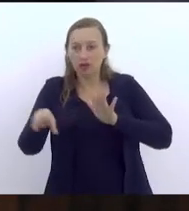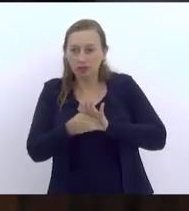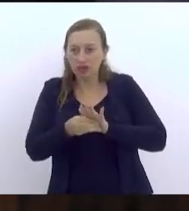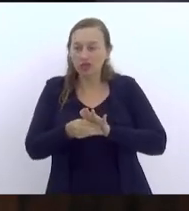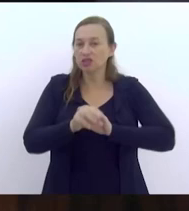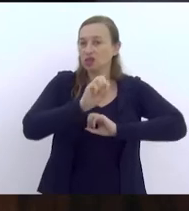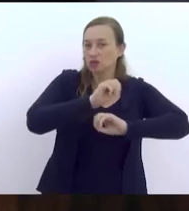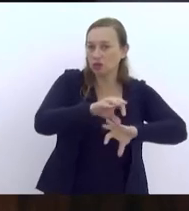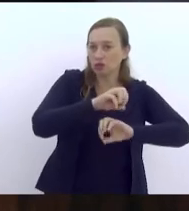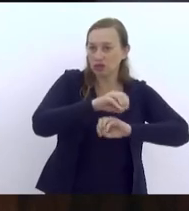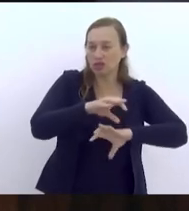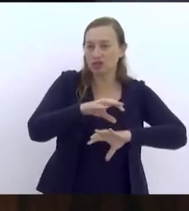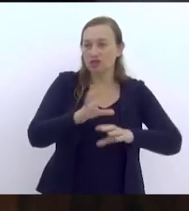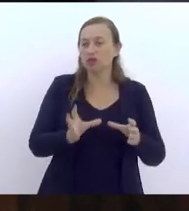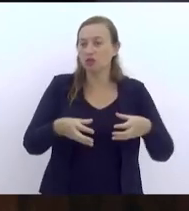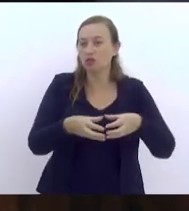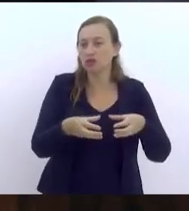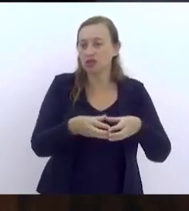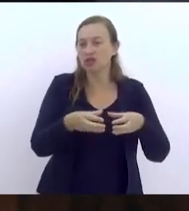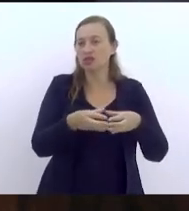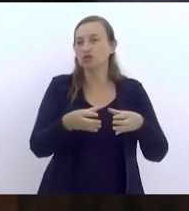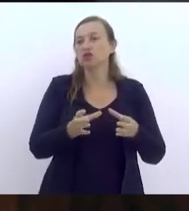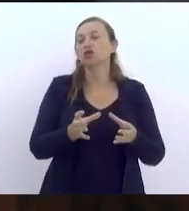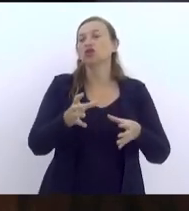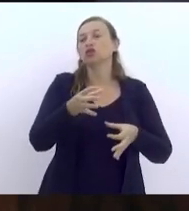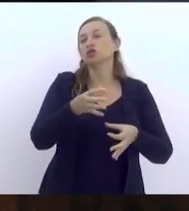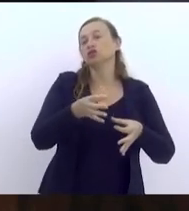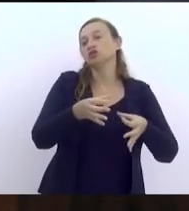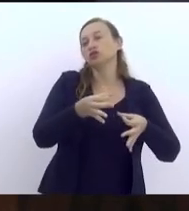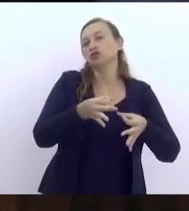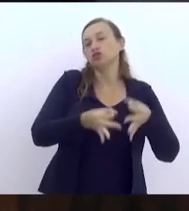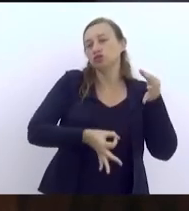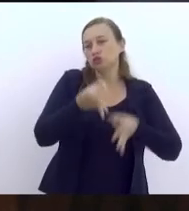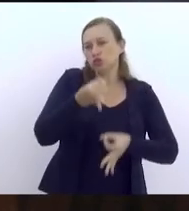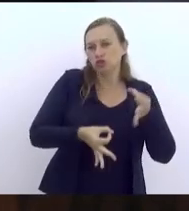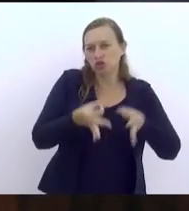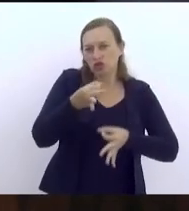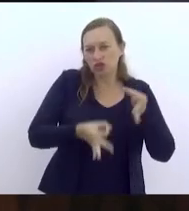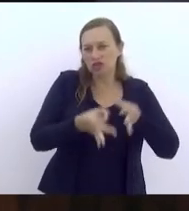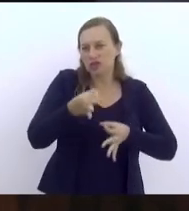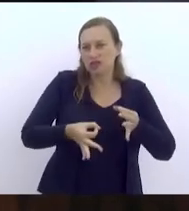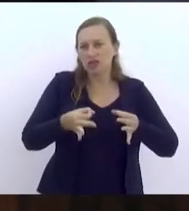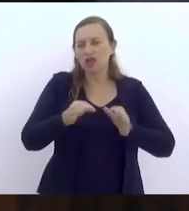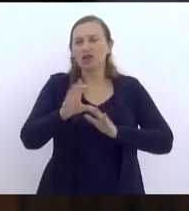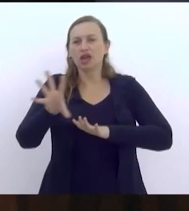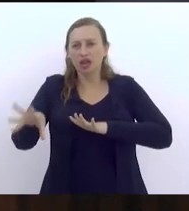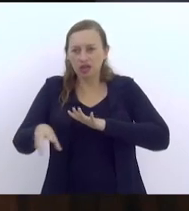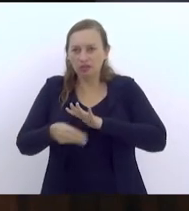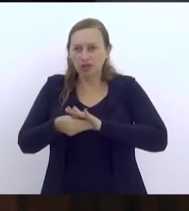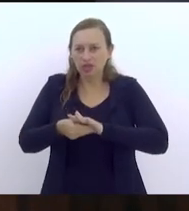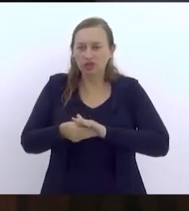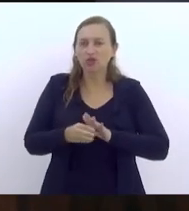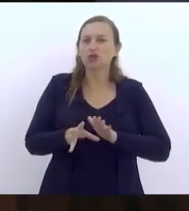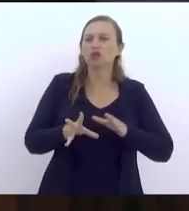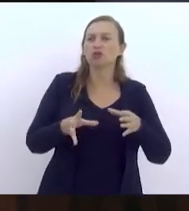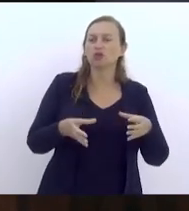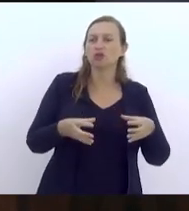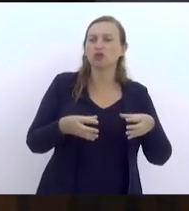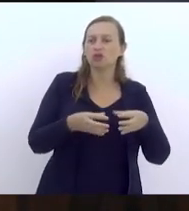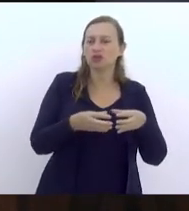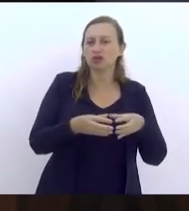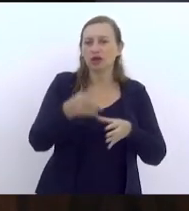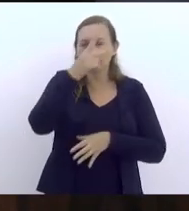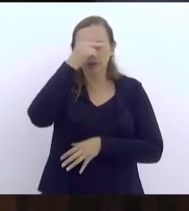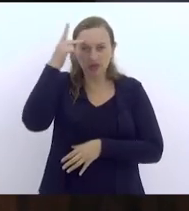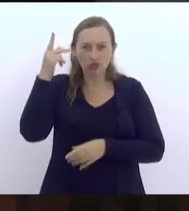favorável com as emendas da Comissão de Constituição e Justiça e com as emendas da Comissão da Pessoa